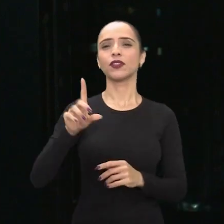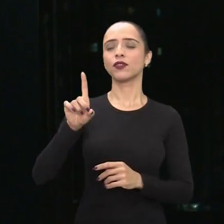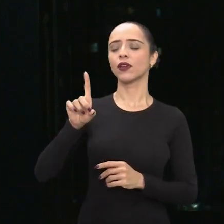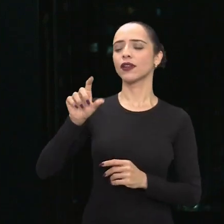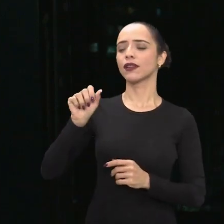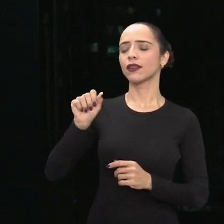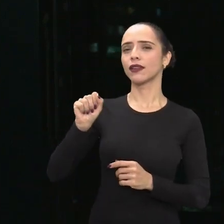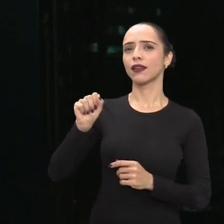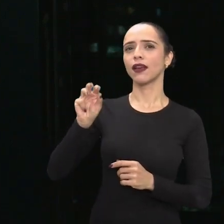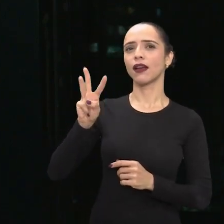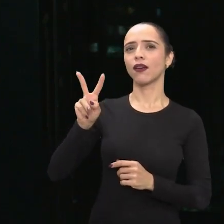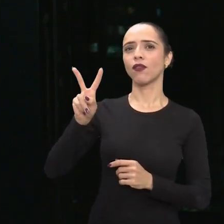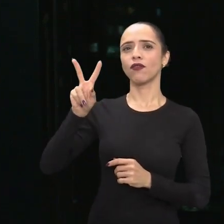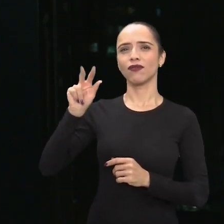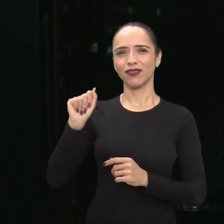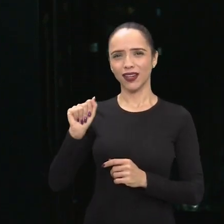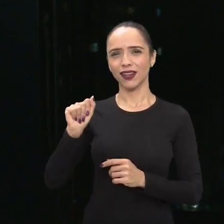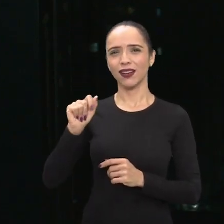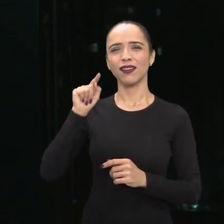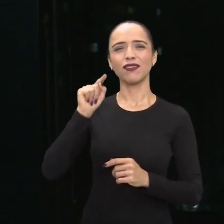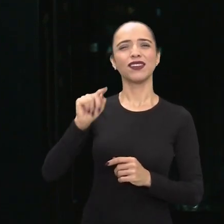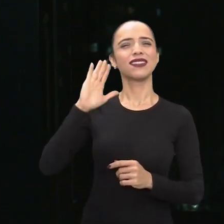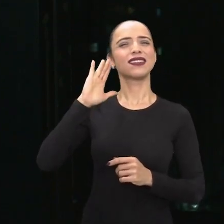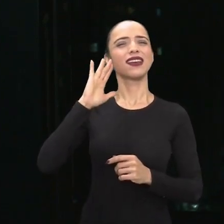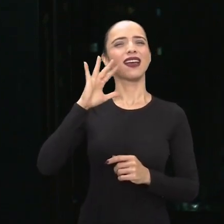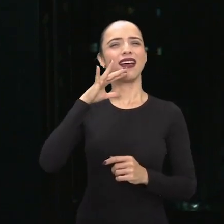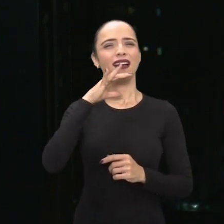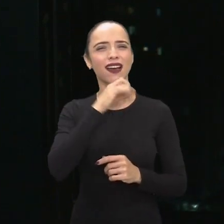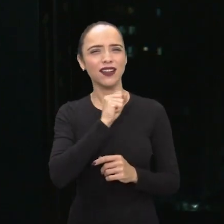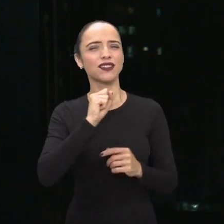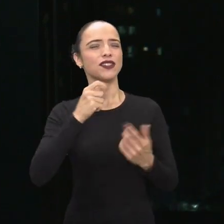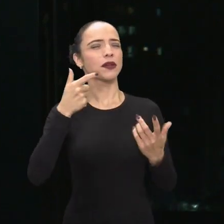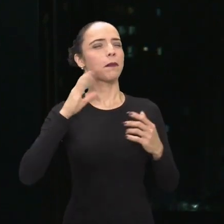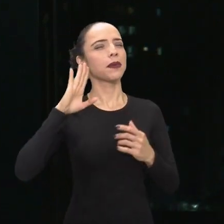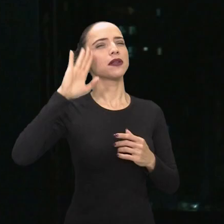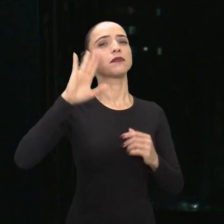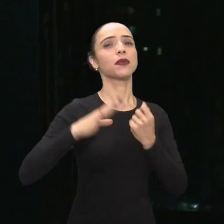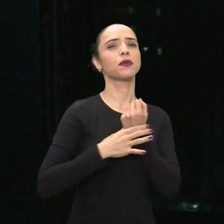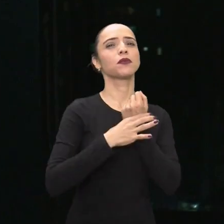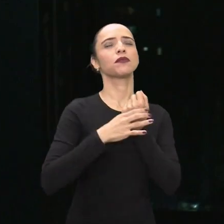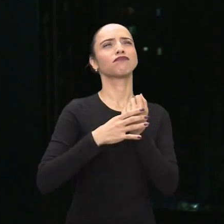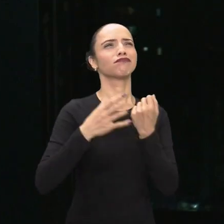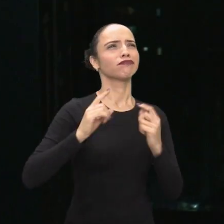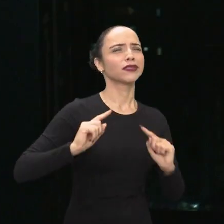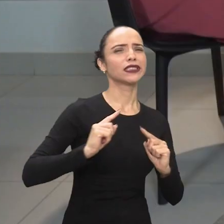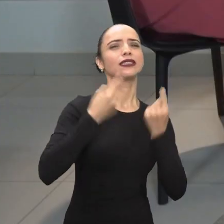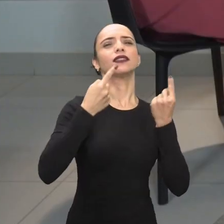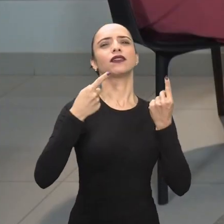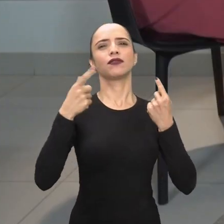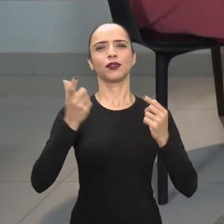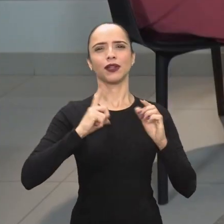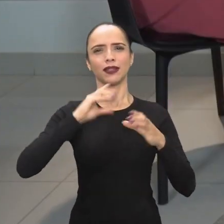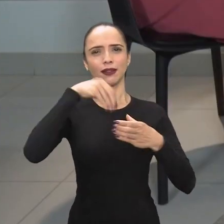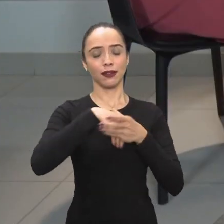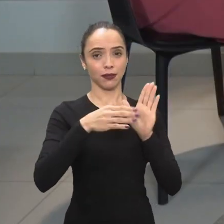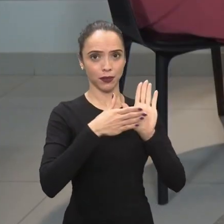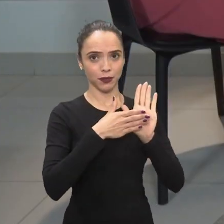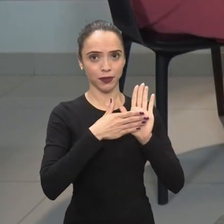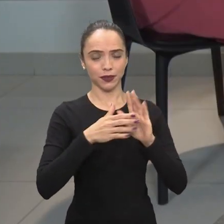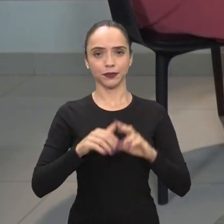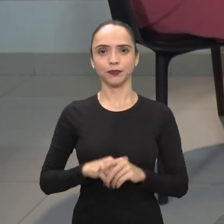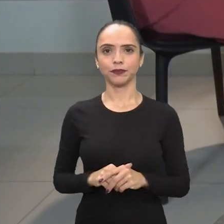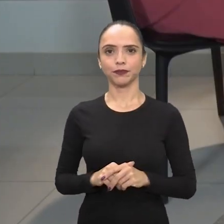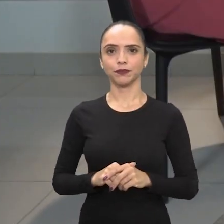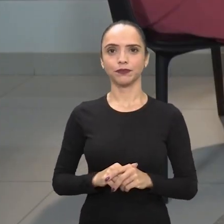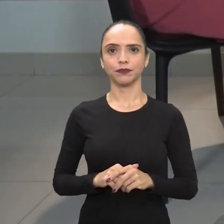os principais desafios que deveriam tomar a atenção dessas propostas eu acredito que o principal